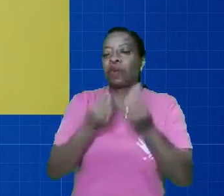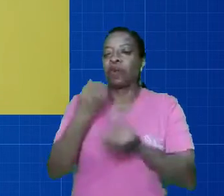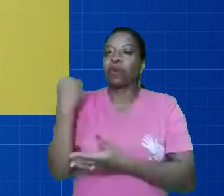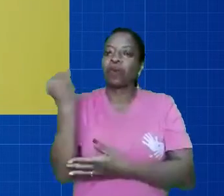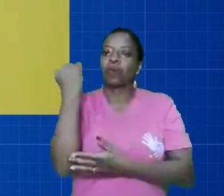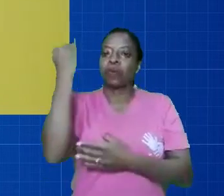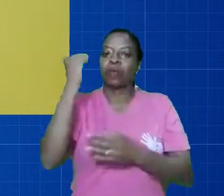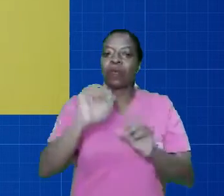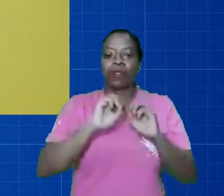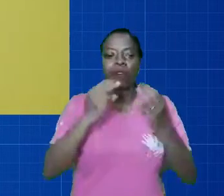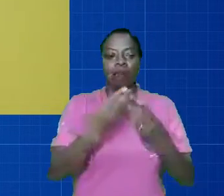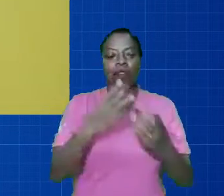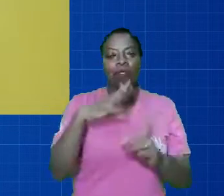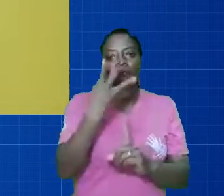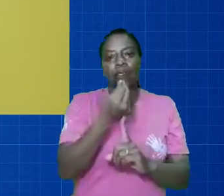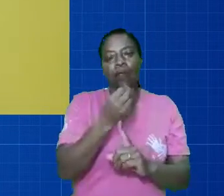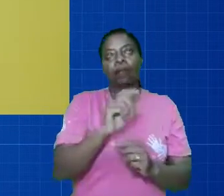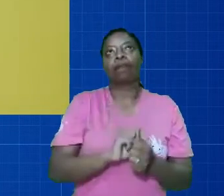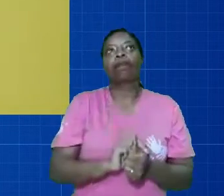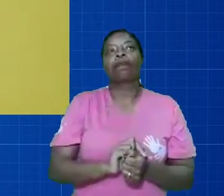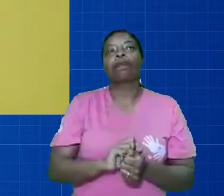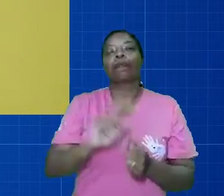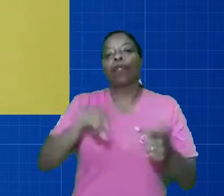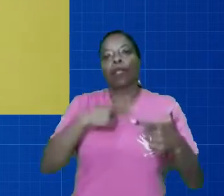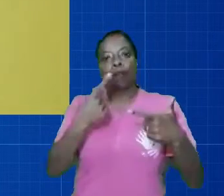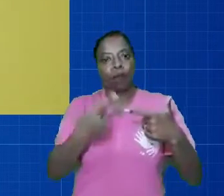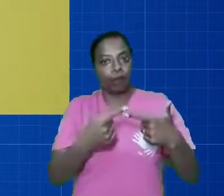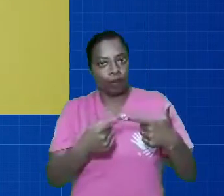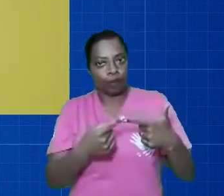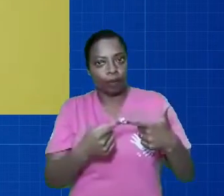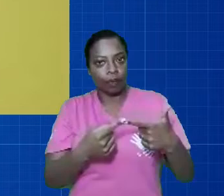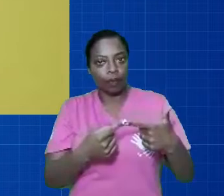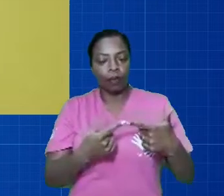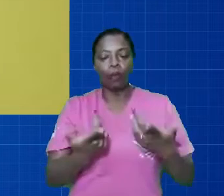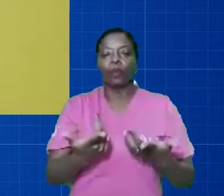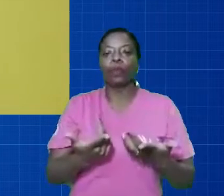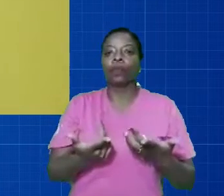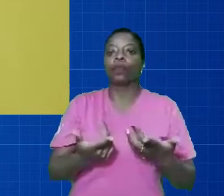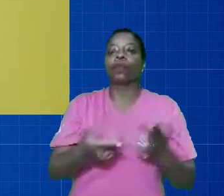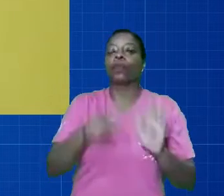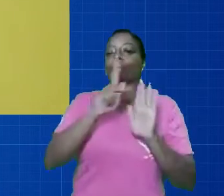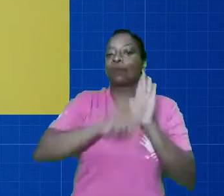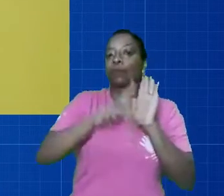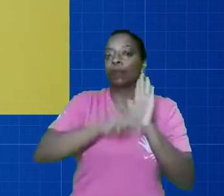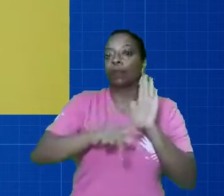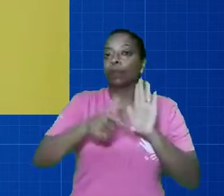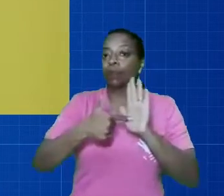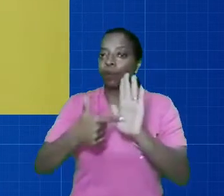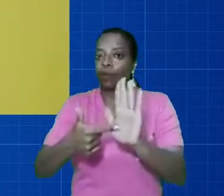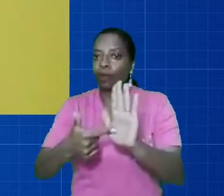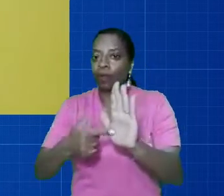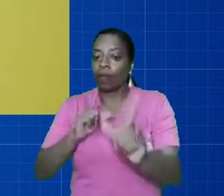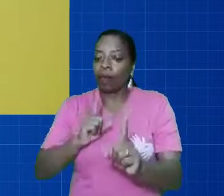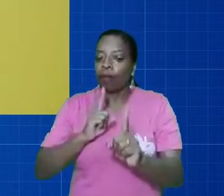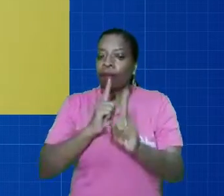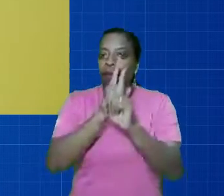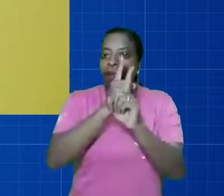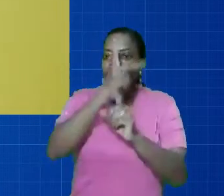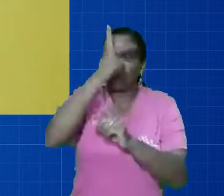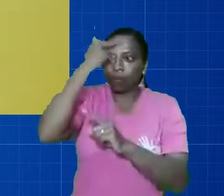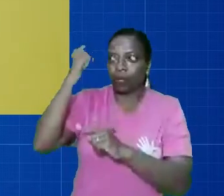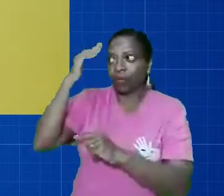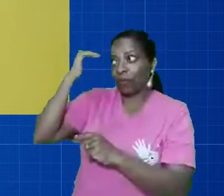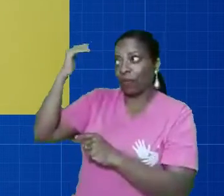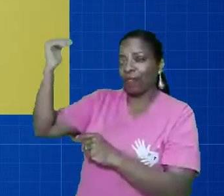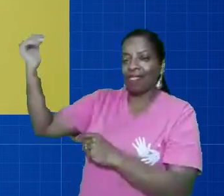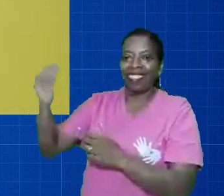de artes era o Encontro com Artista. Esse projeto era assim: a gente convidava um artista